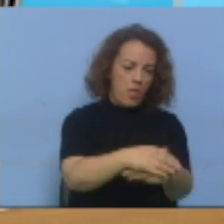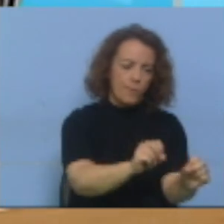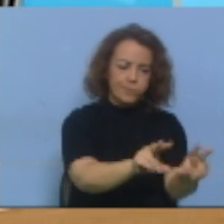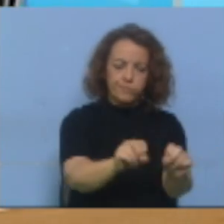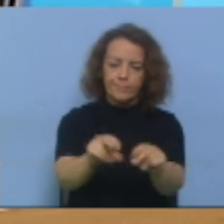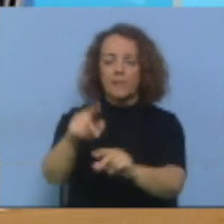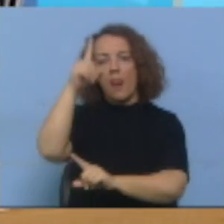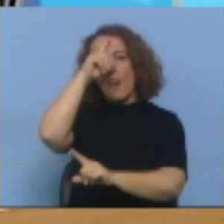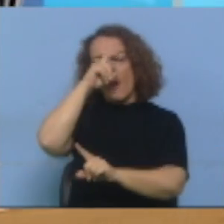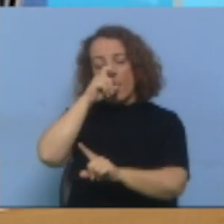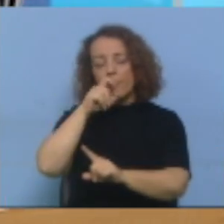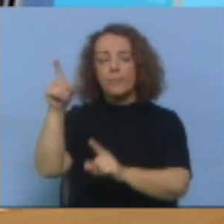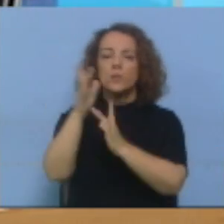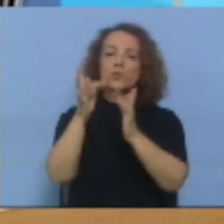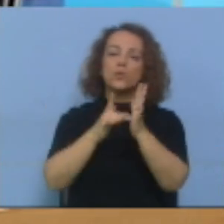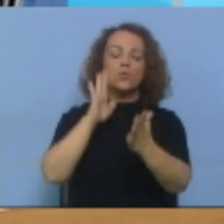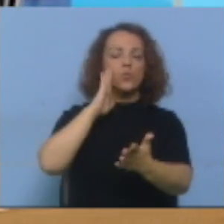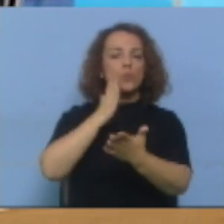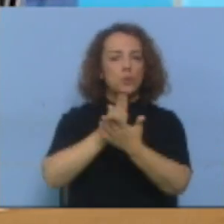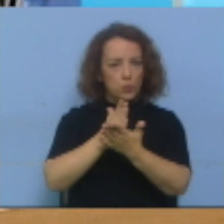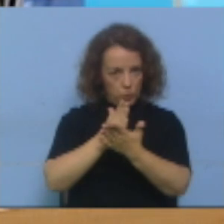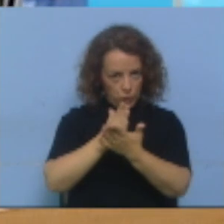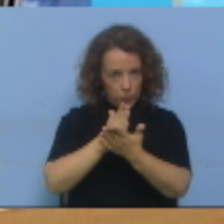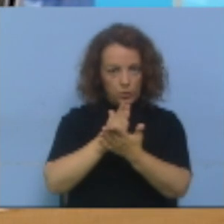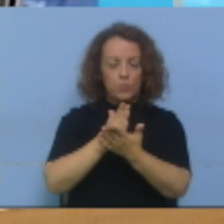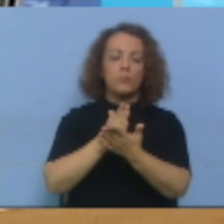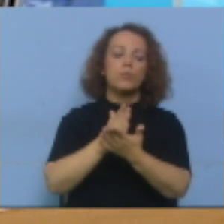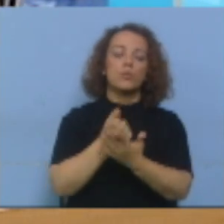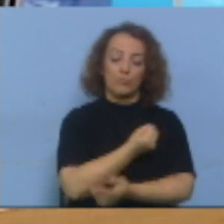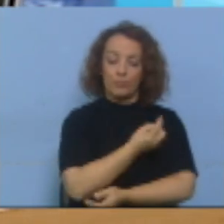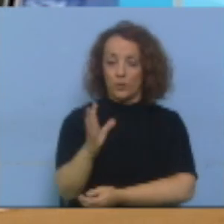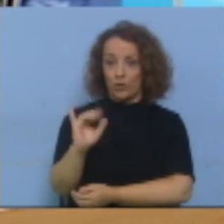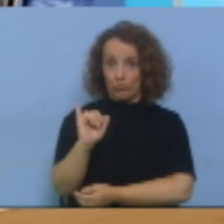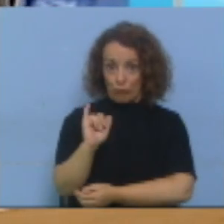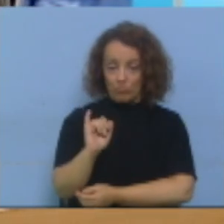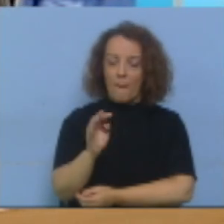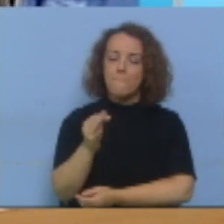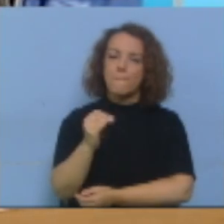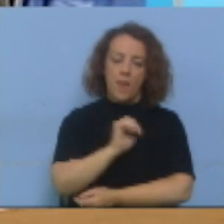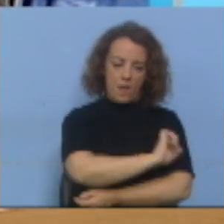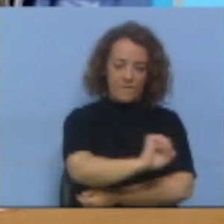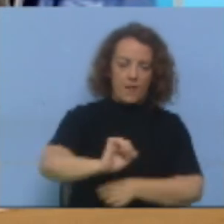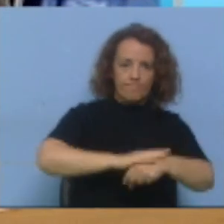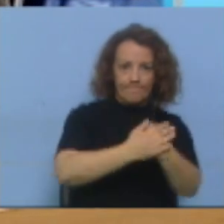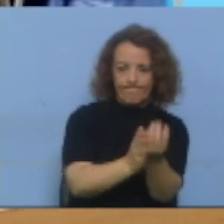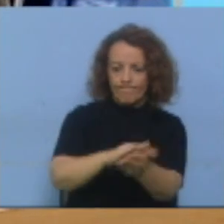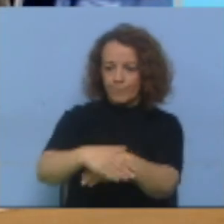do gesto de Jesus na última ceia, em que lava os pés aos discípulos e que vem narrado no Evangelho de São João.